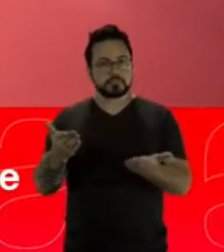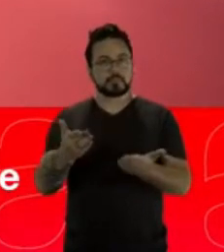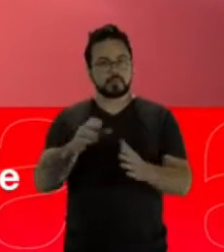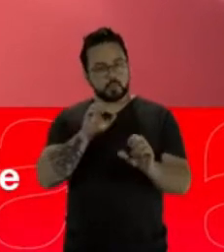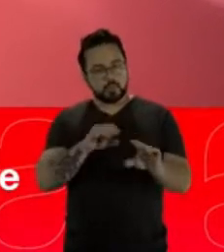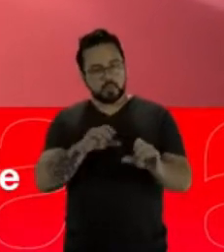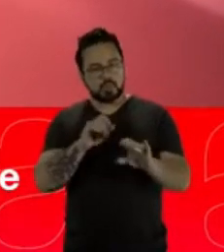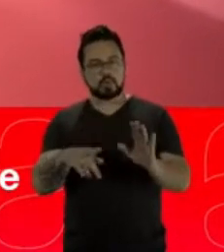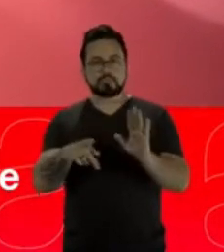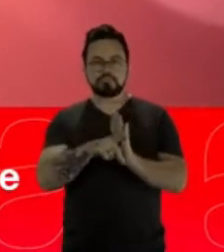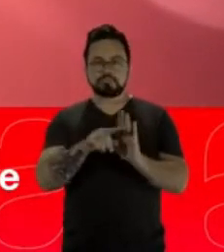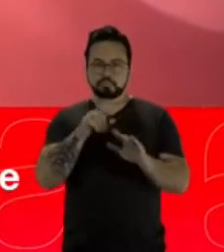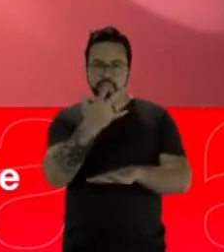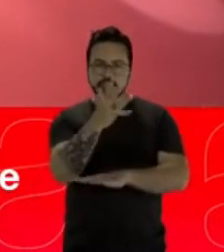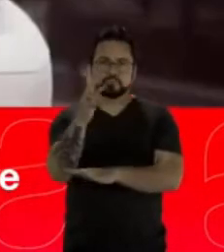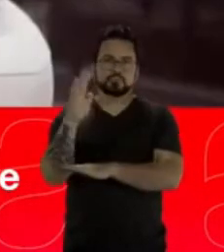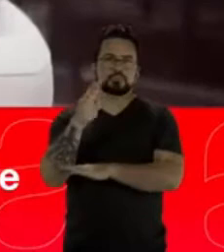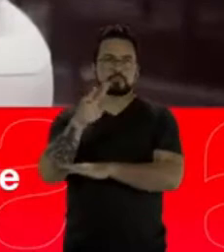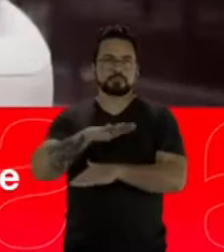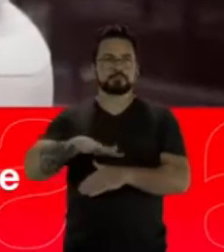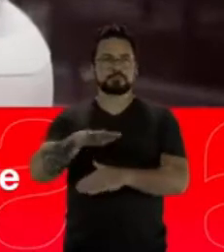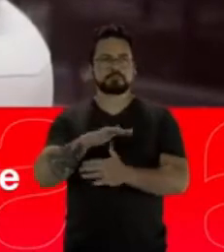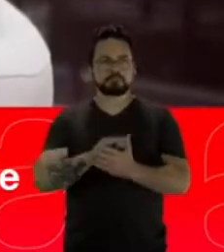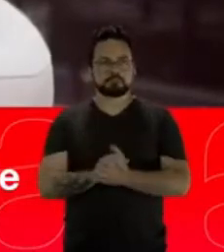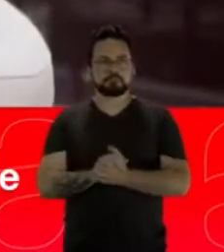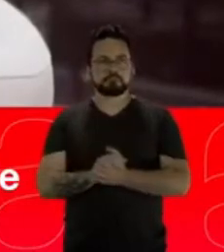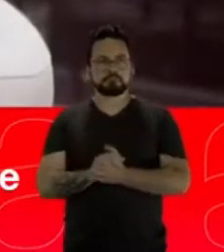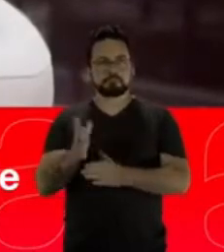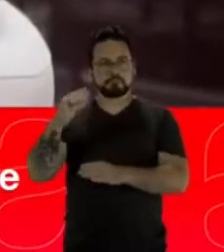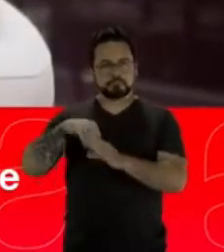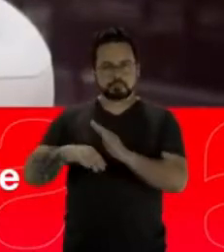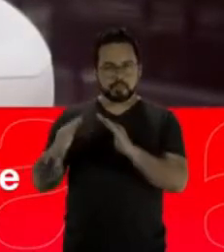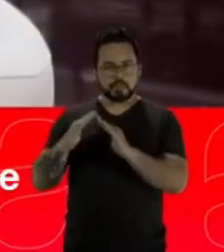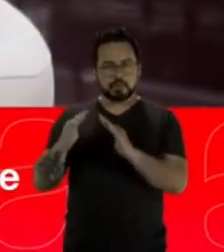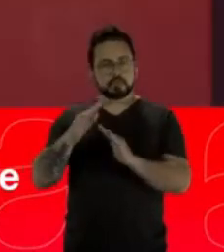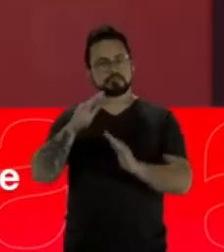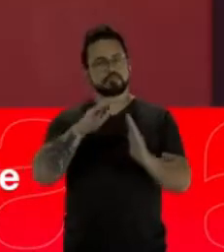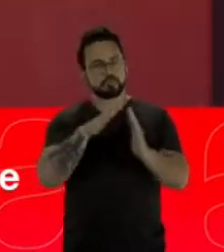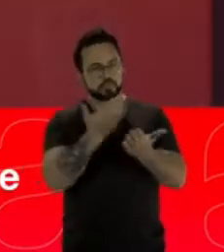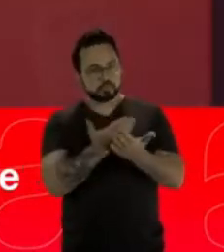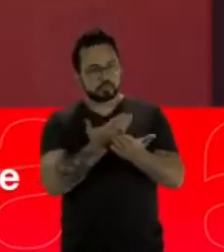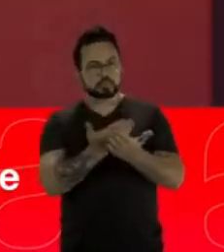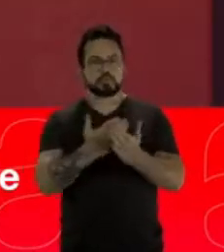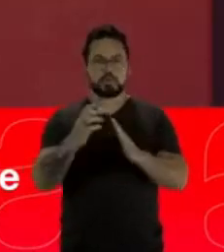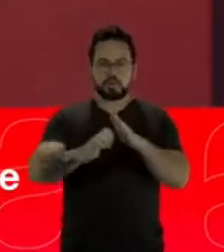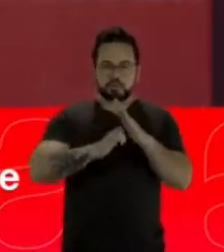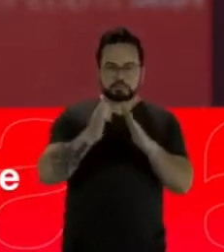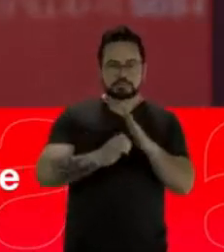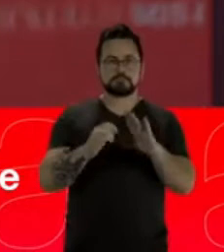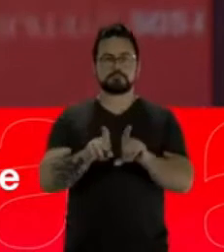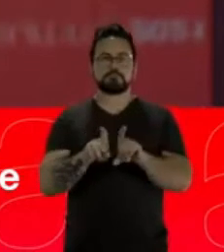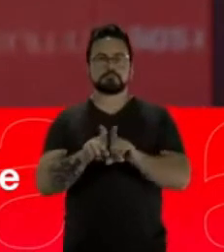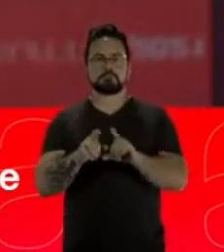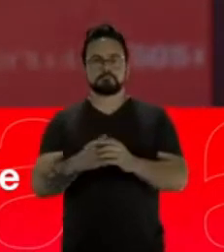grande educação ambiental dentro das casas, dentro das escolas, dentro das empresas,